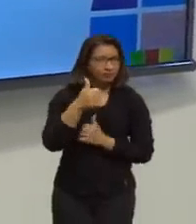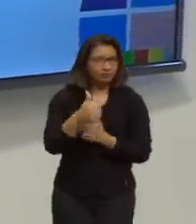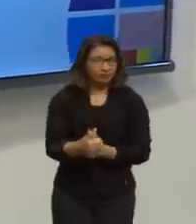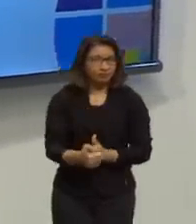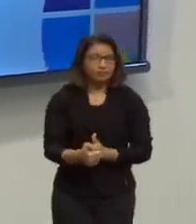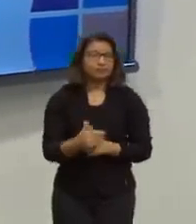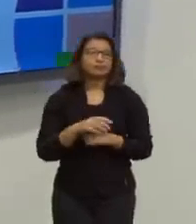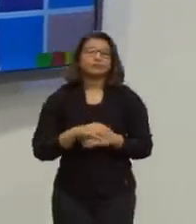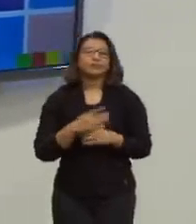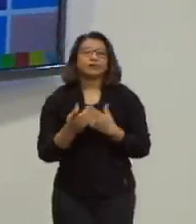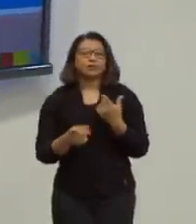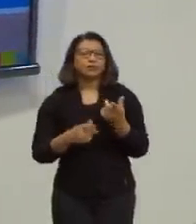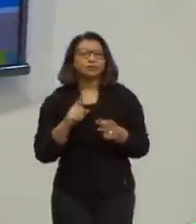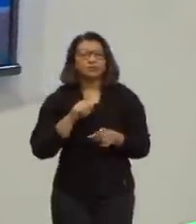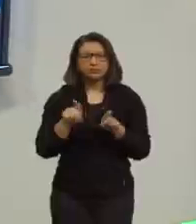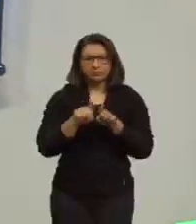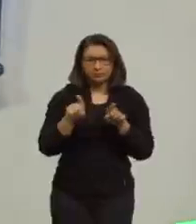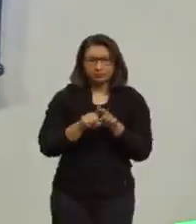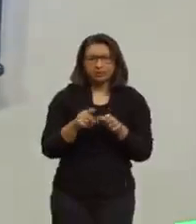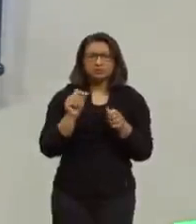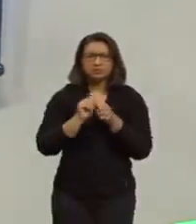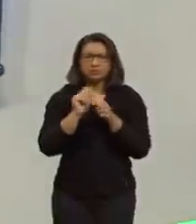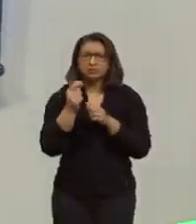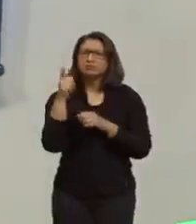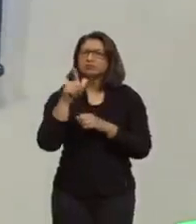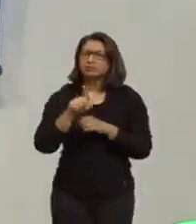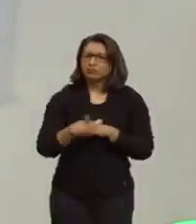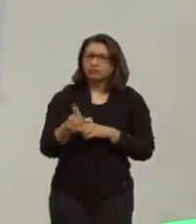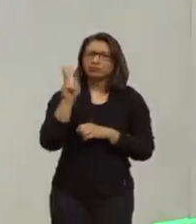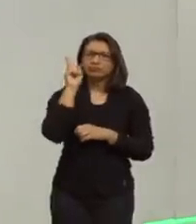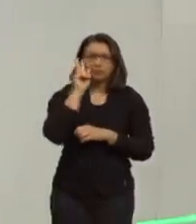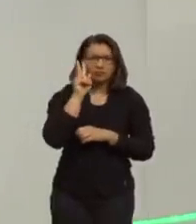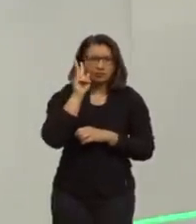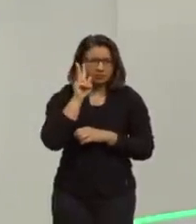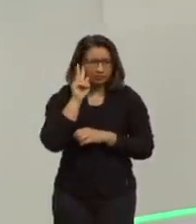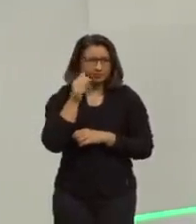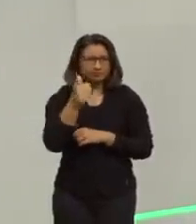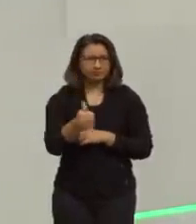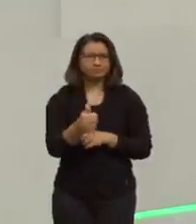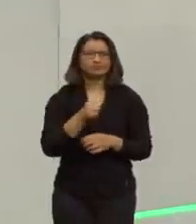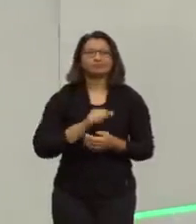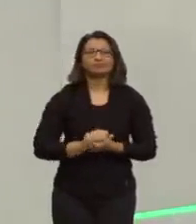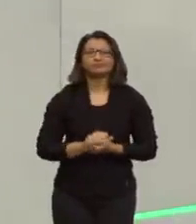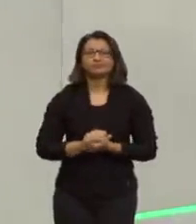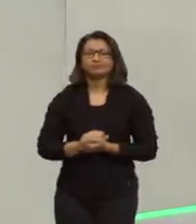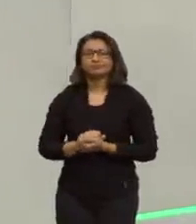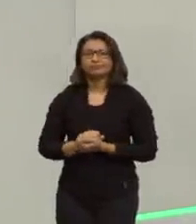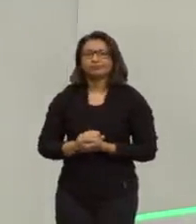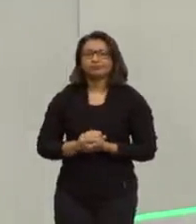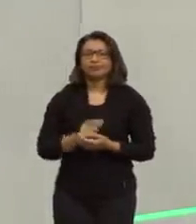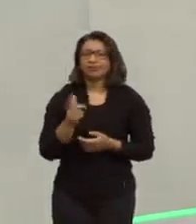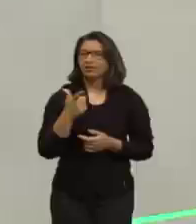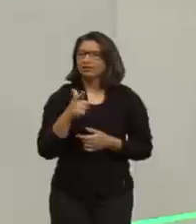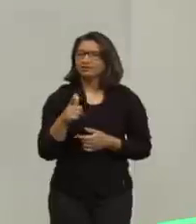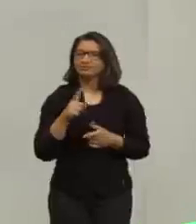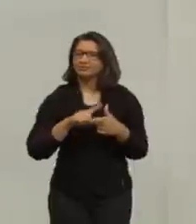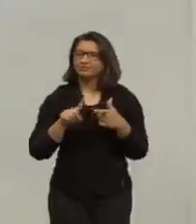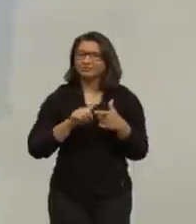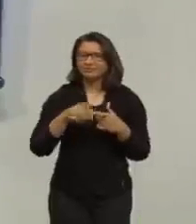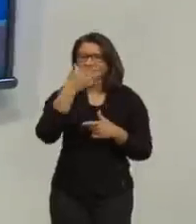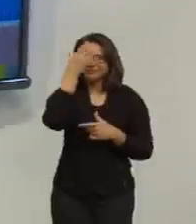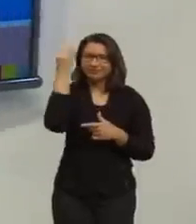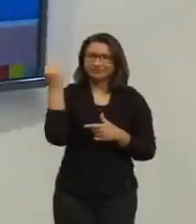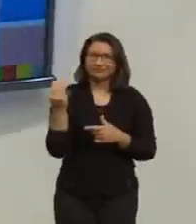E volta e meia eu faço aqui no quadro novamente para a gente relembrar, certo? Ninguém tem problema nenhum de estar